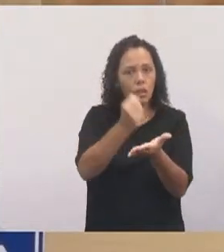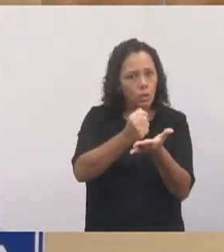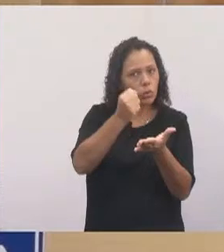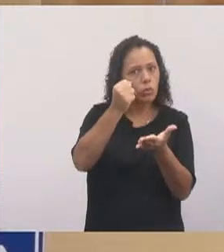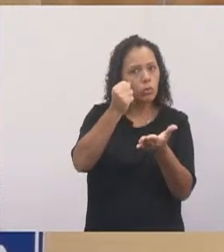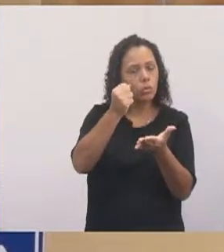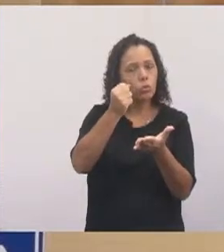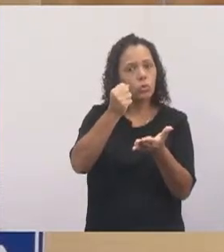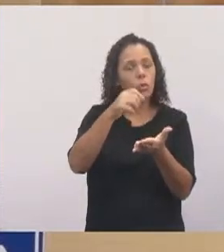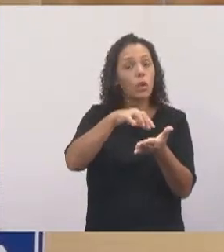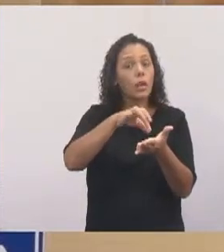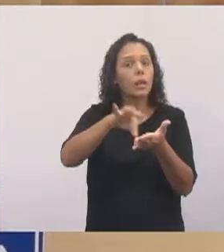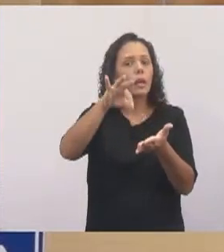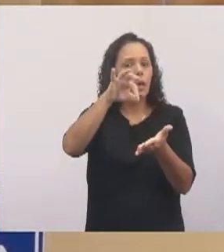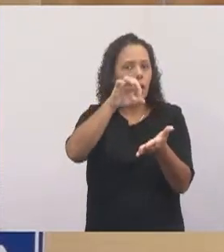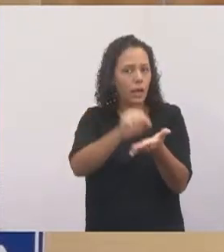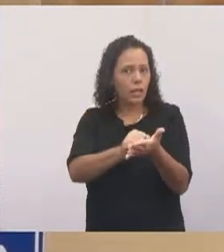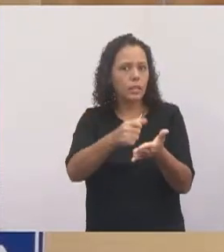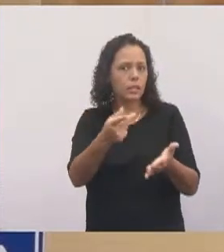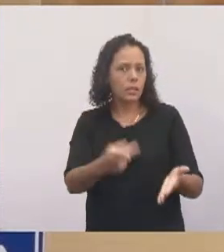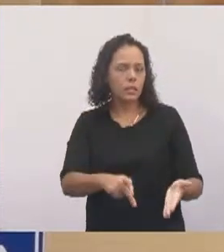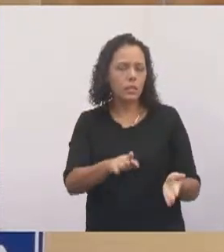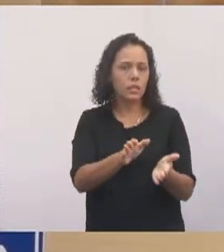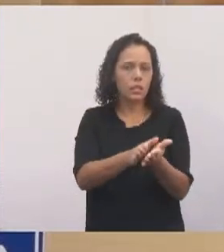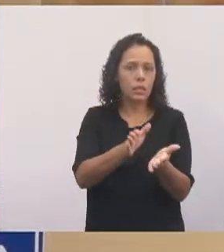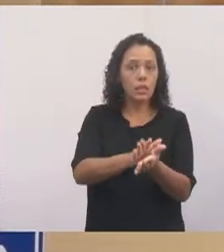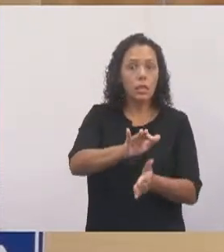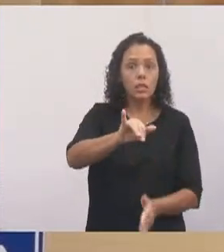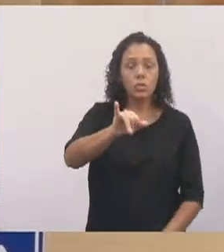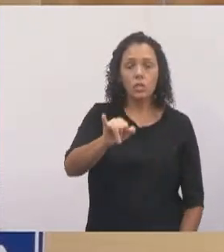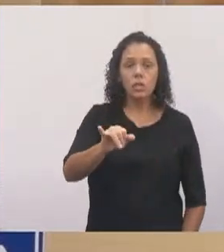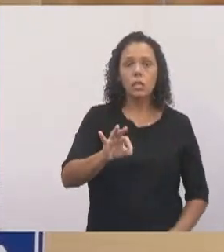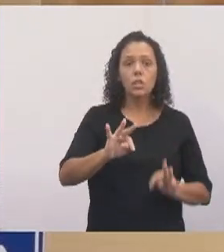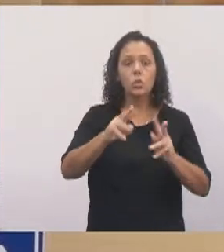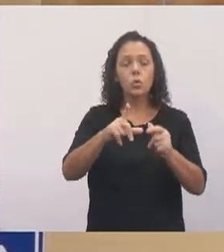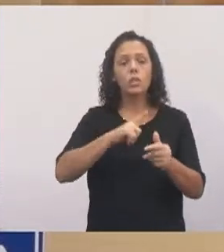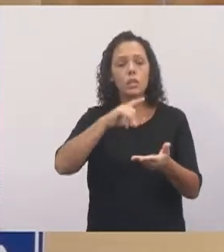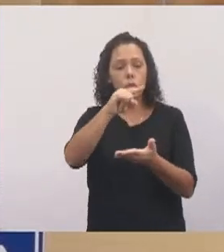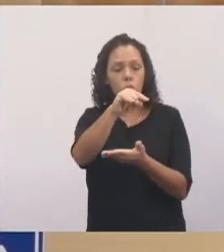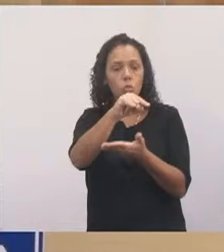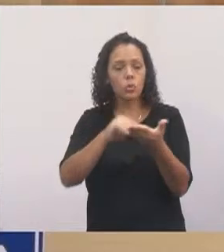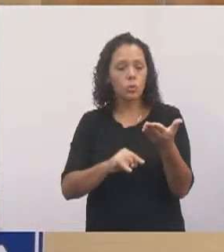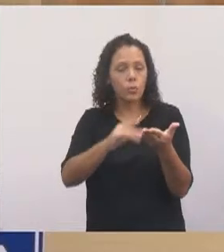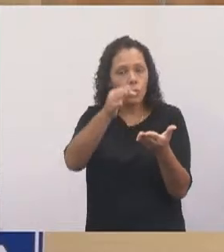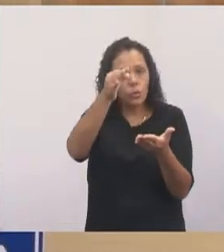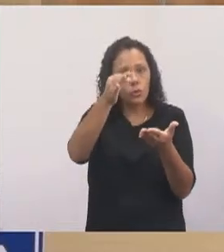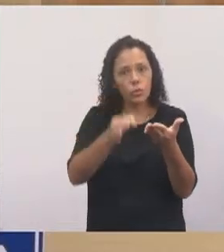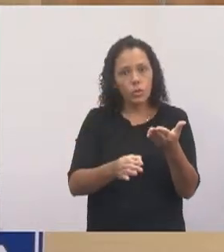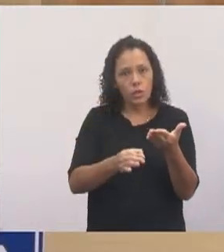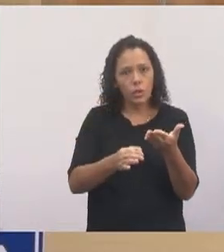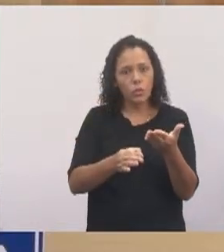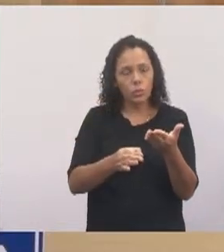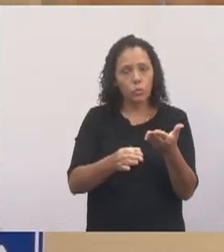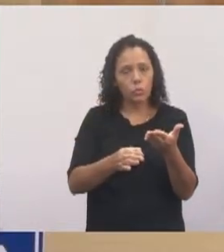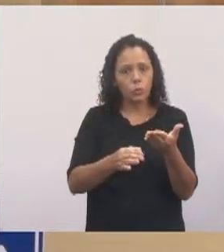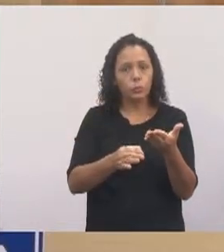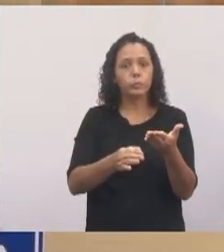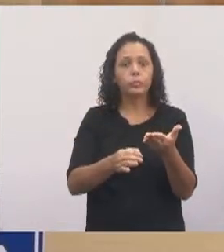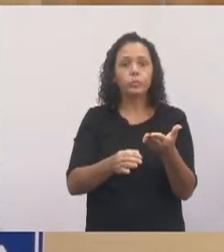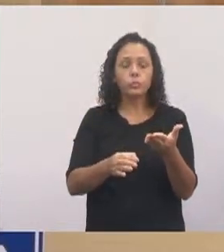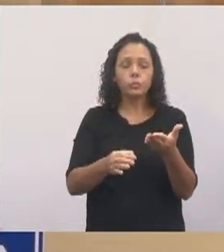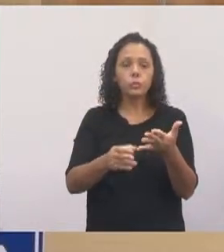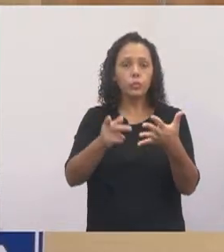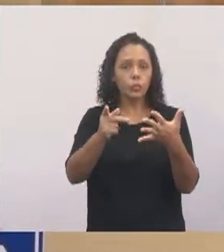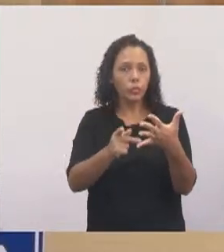cadastradas oficialmente no município, que estão todas com documento corretos, ponto. E ela